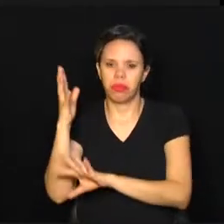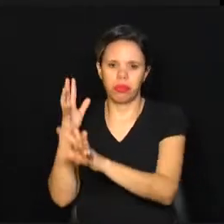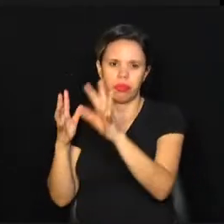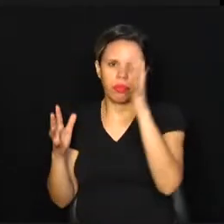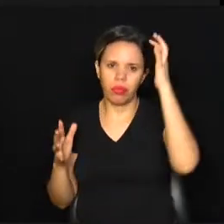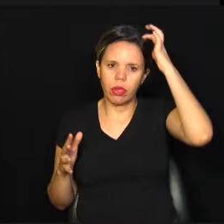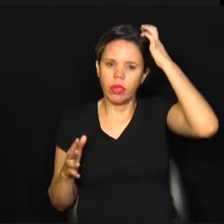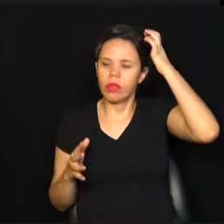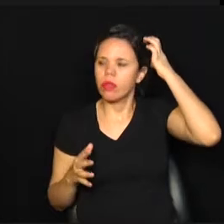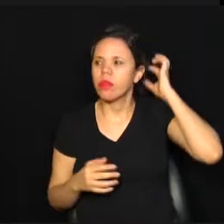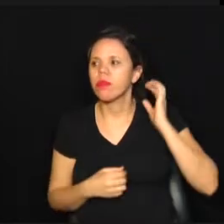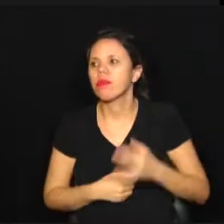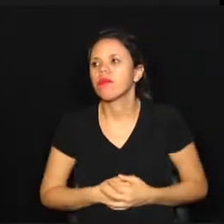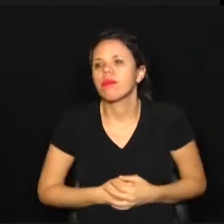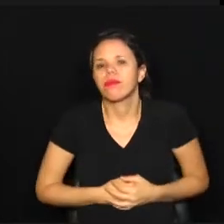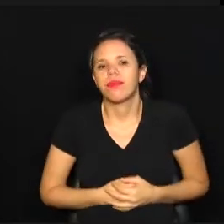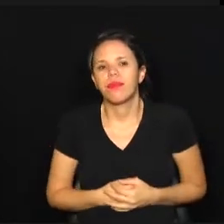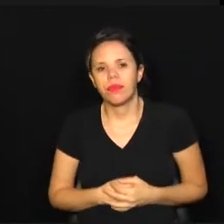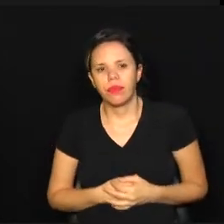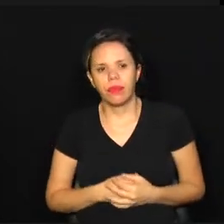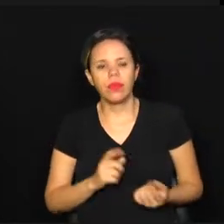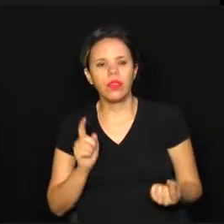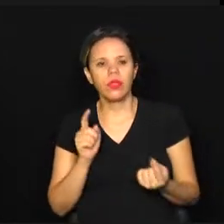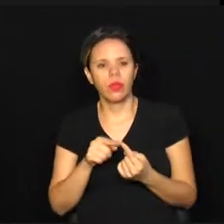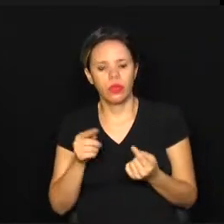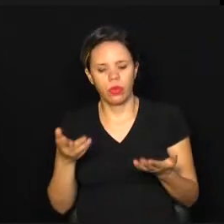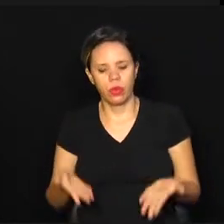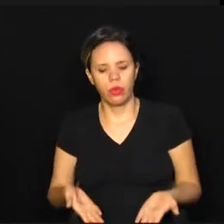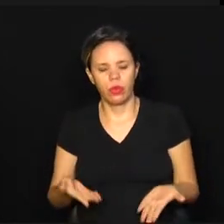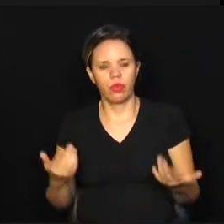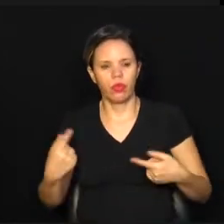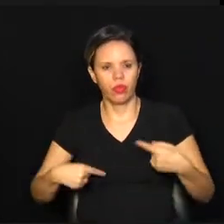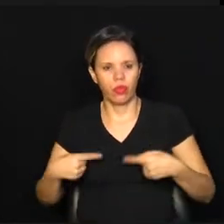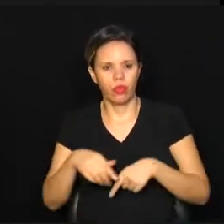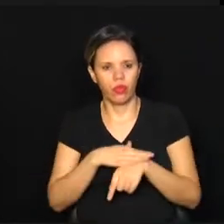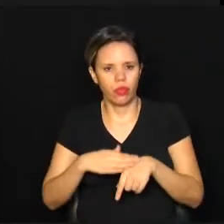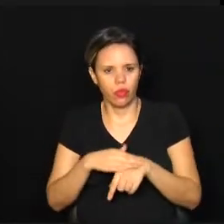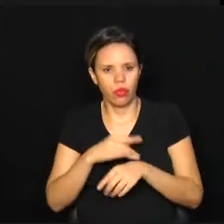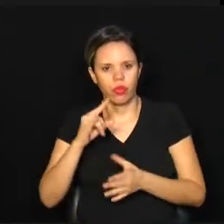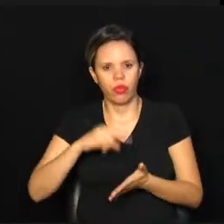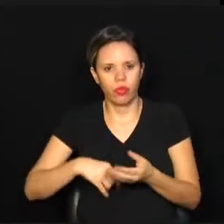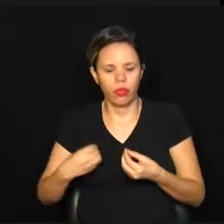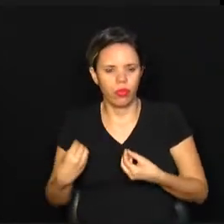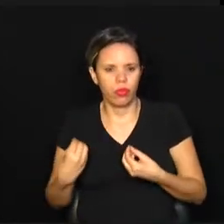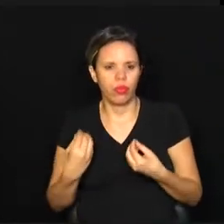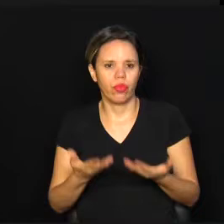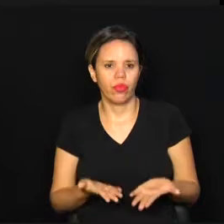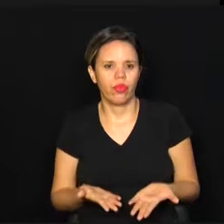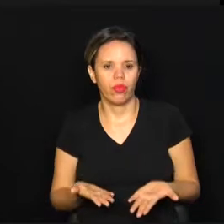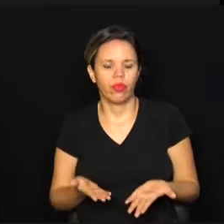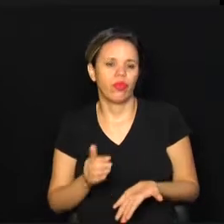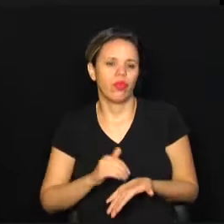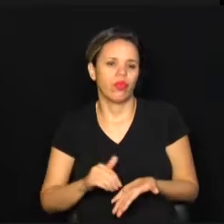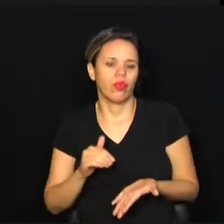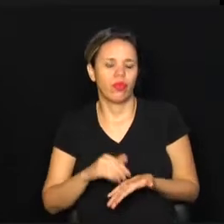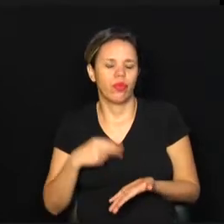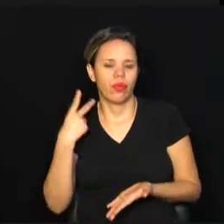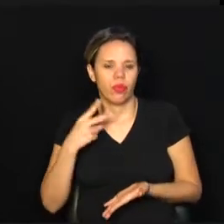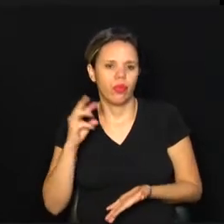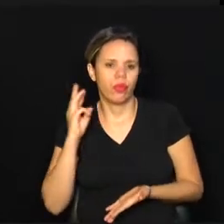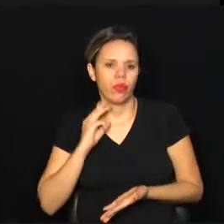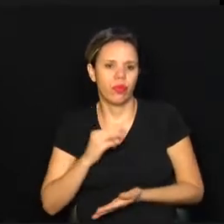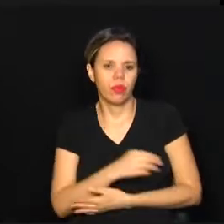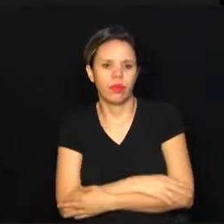compensações ambientais, que é o objeto dessa discussão de hoje, no ofício encaminhado pelo gabinete do vereador